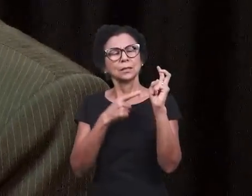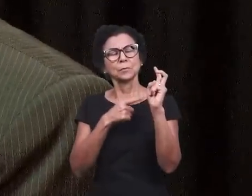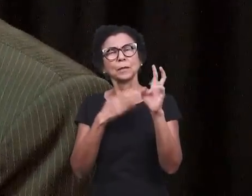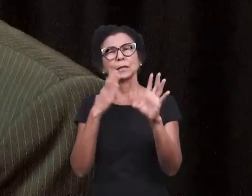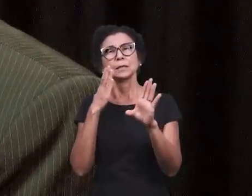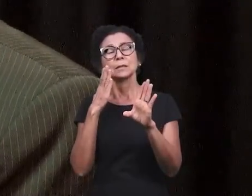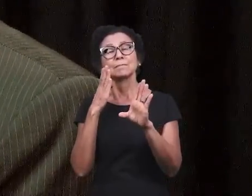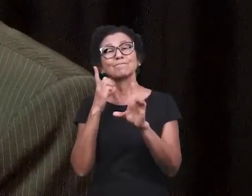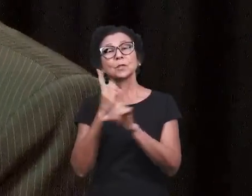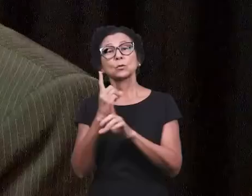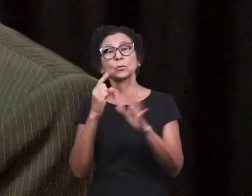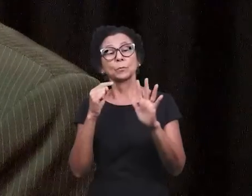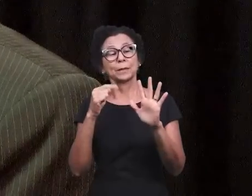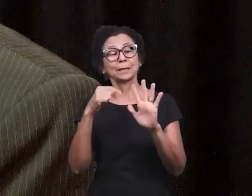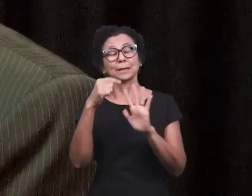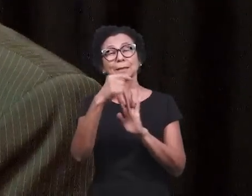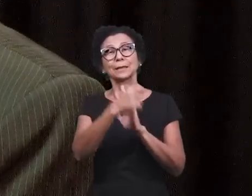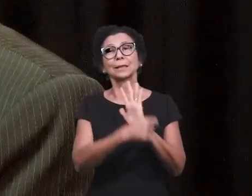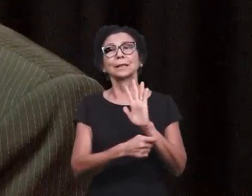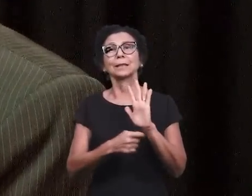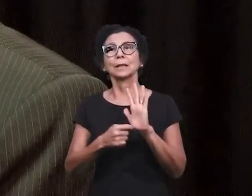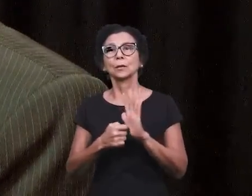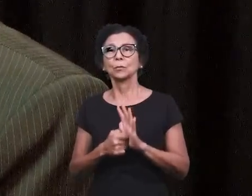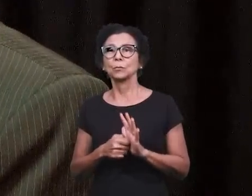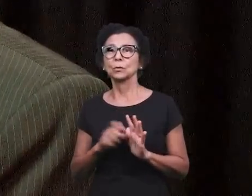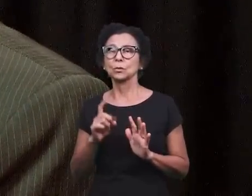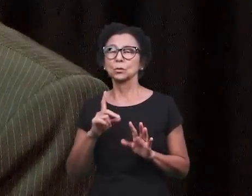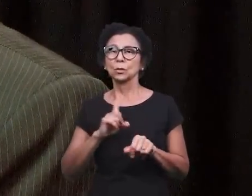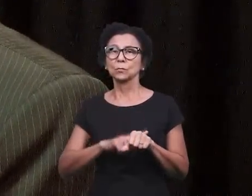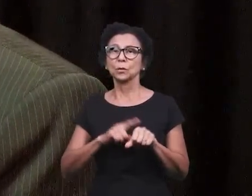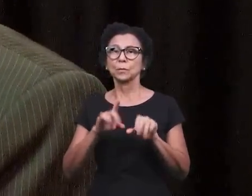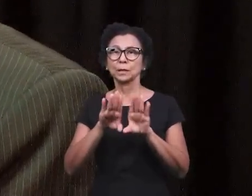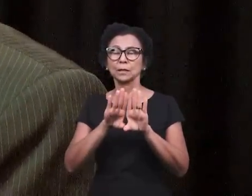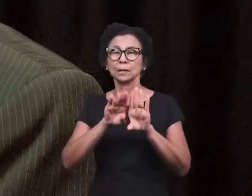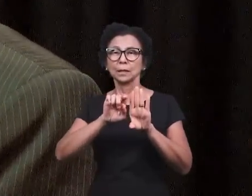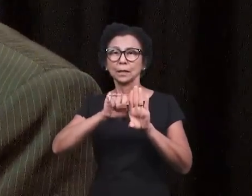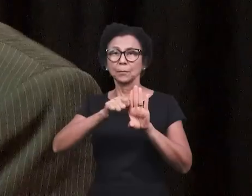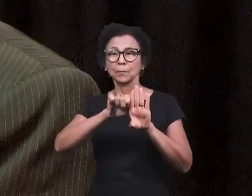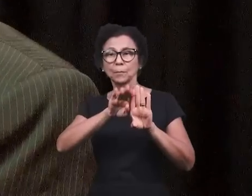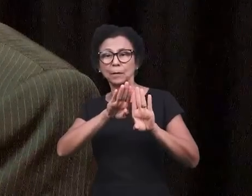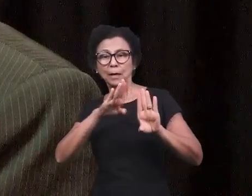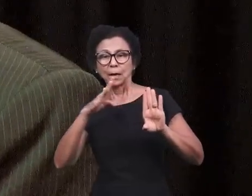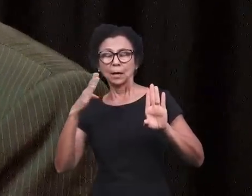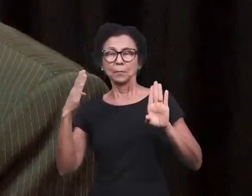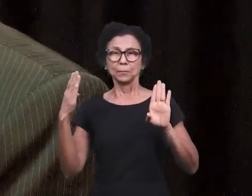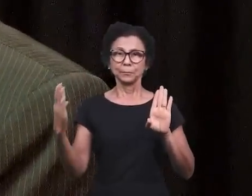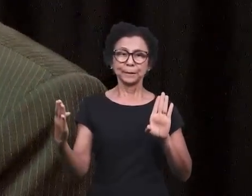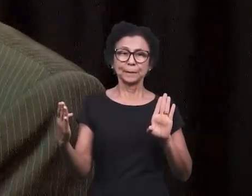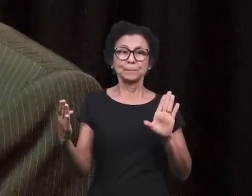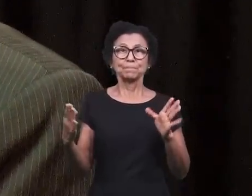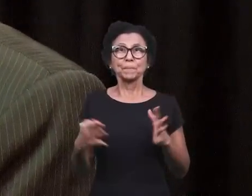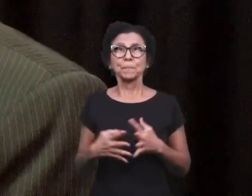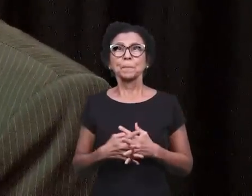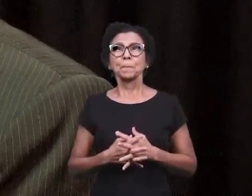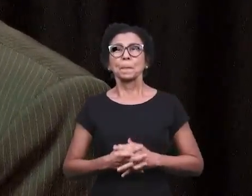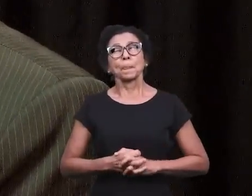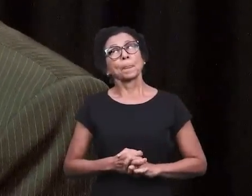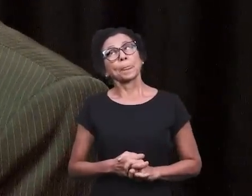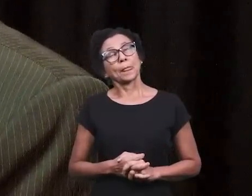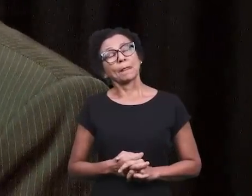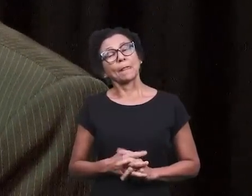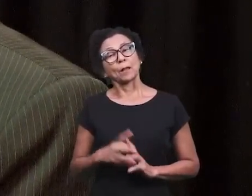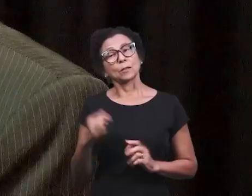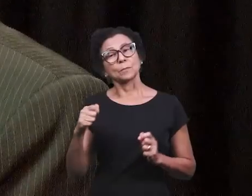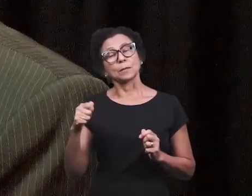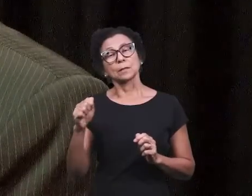esses 5 segredos para, de fato, abrir a porta. E o Senhor me levou, né, nos levou a usarmos aí os recursos aí da